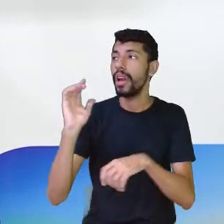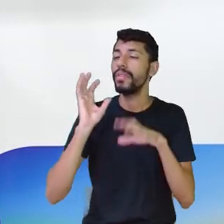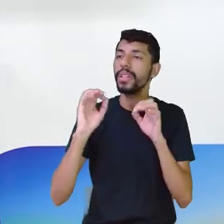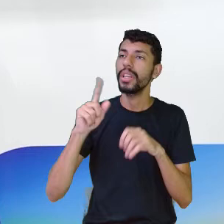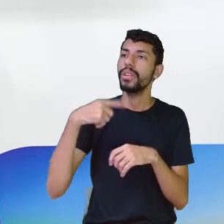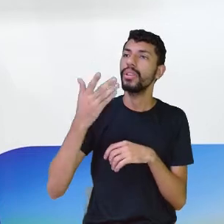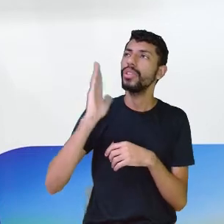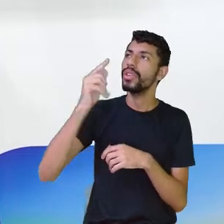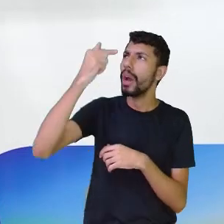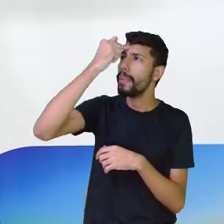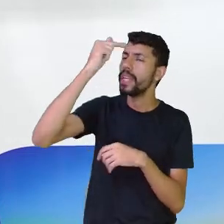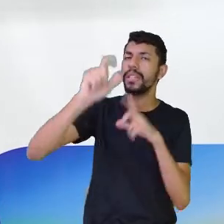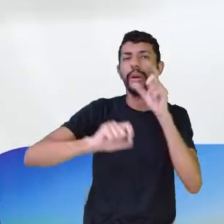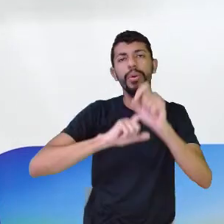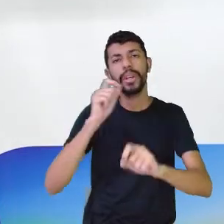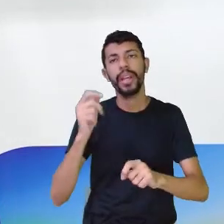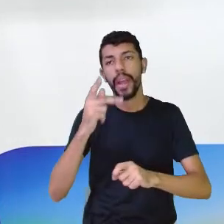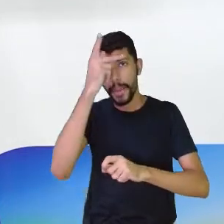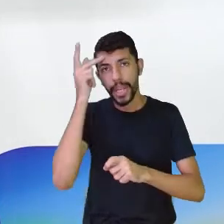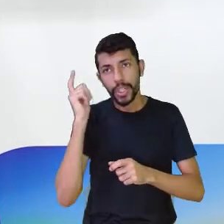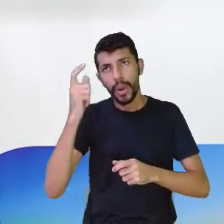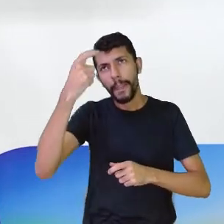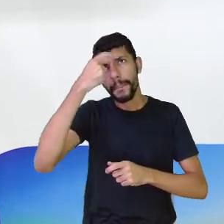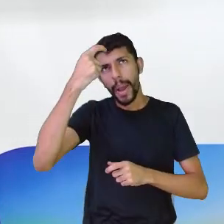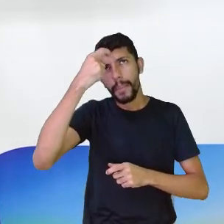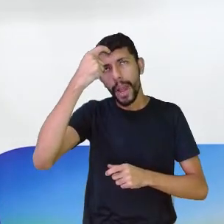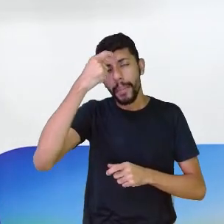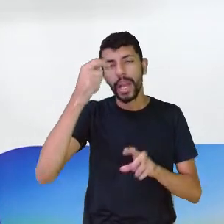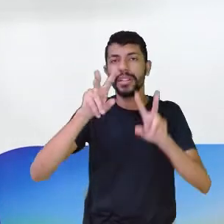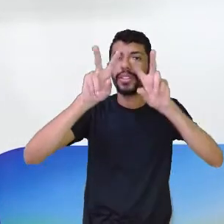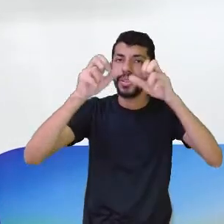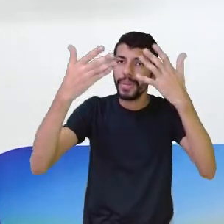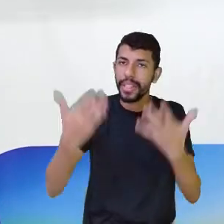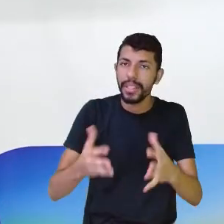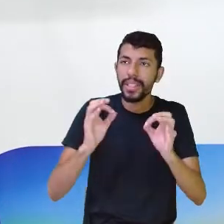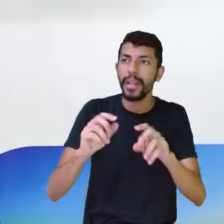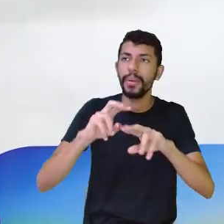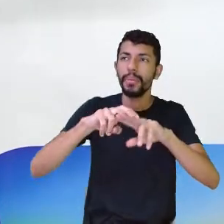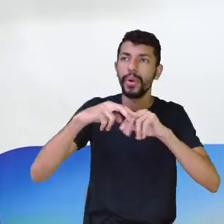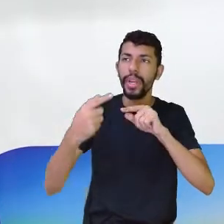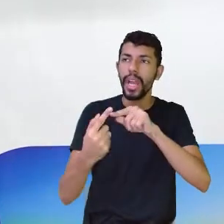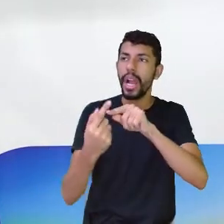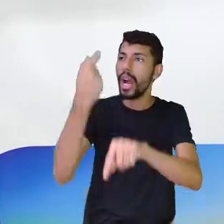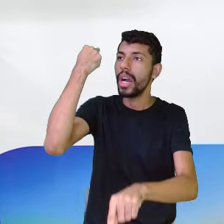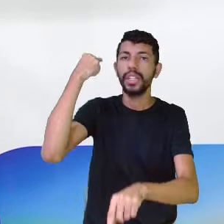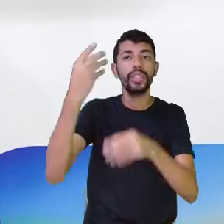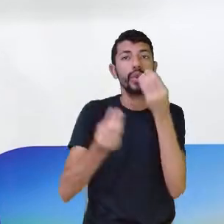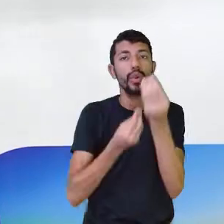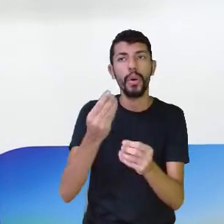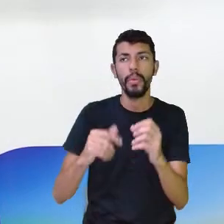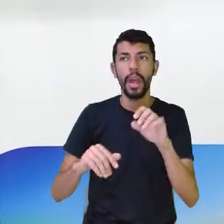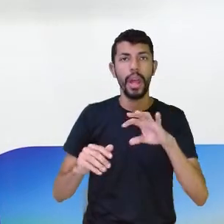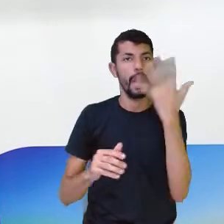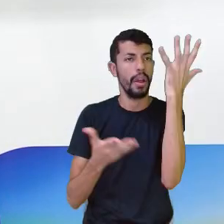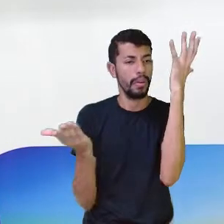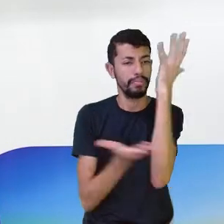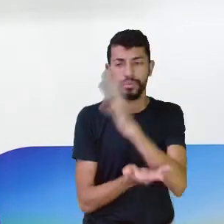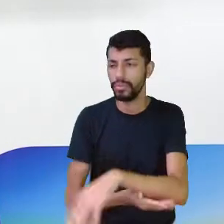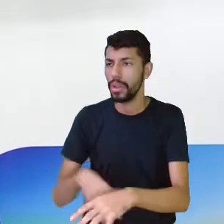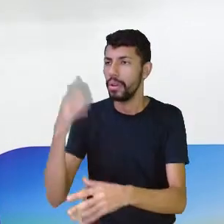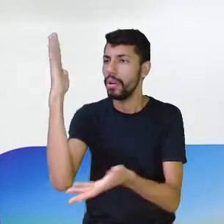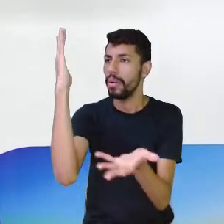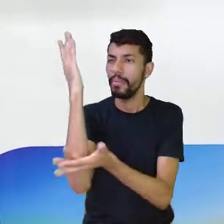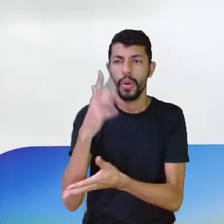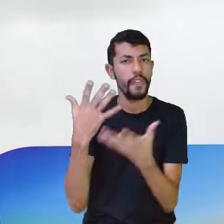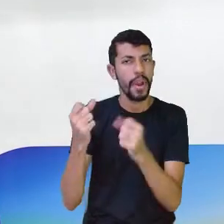a pensar que as pessoas estão se conscientizando, que há um tempo tudo era corta, vamos